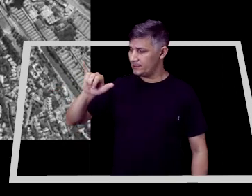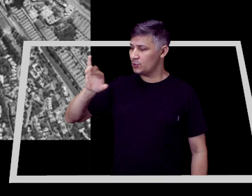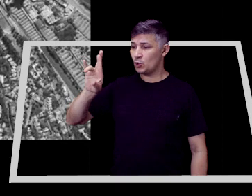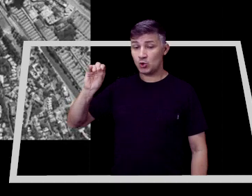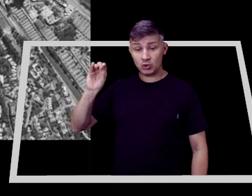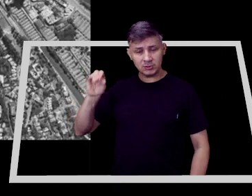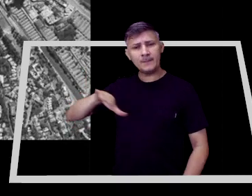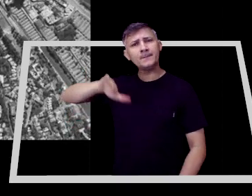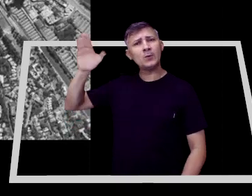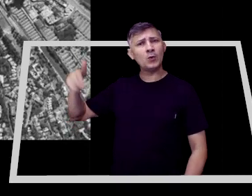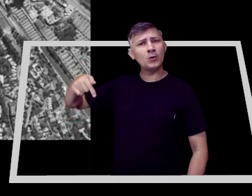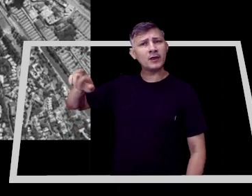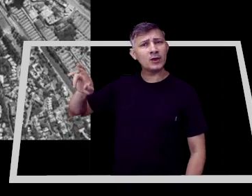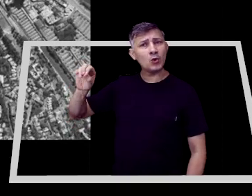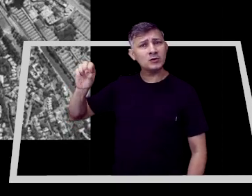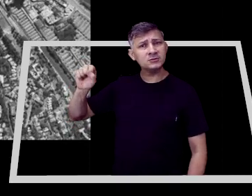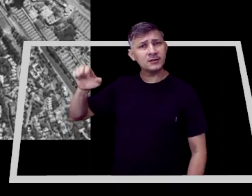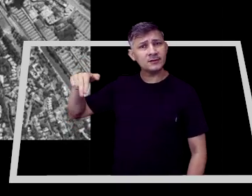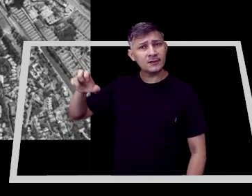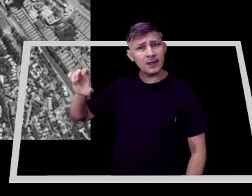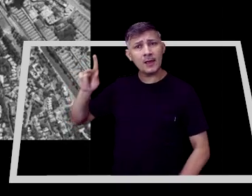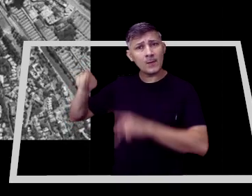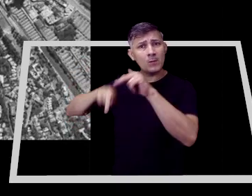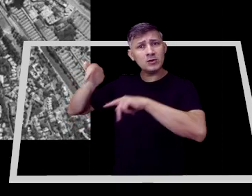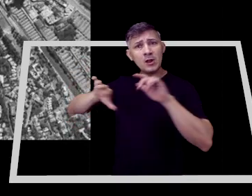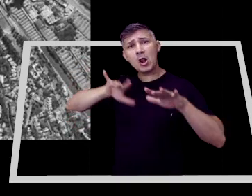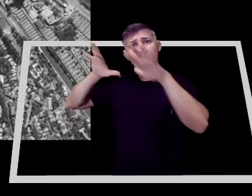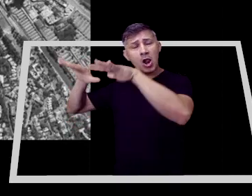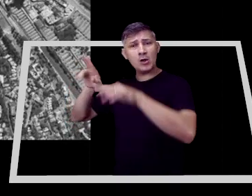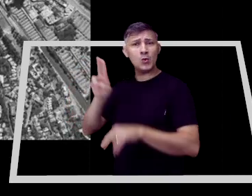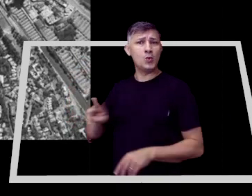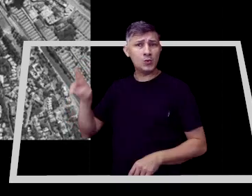porque ele era ocupado por uma população que utilizava